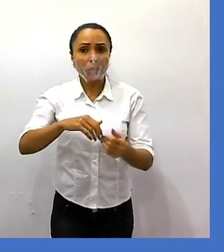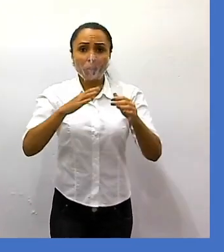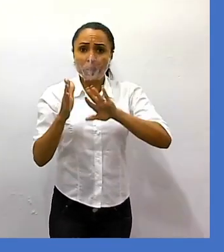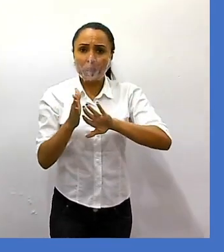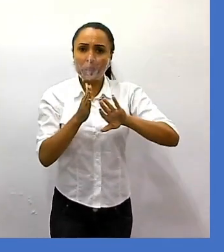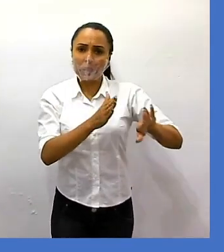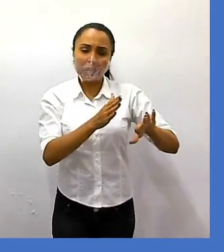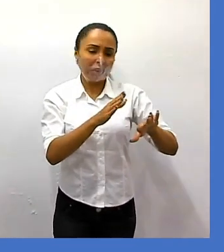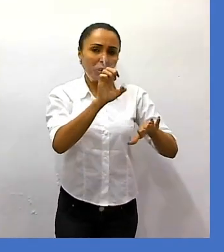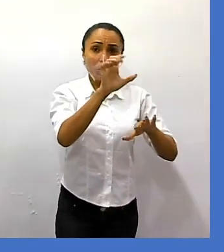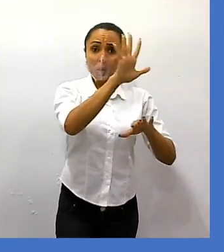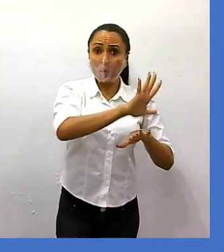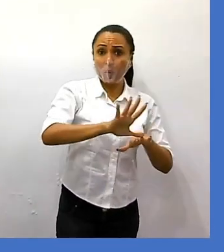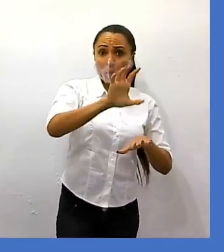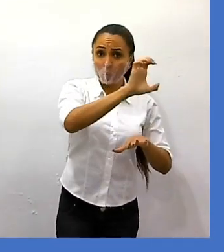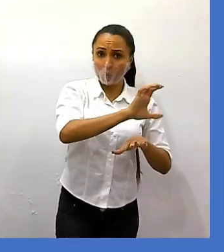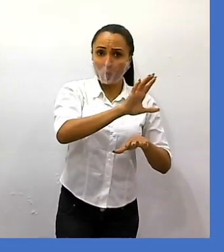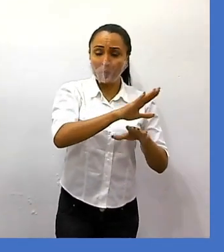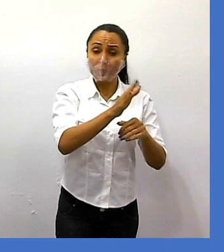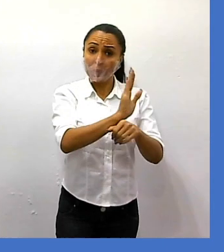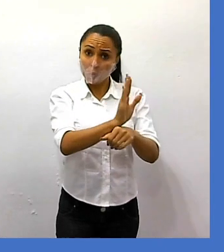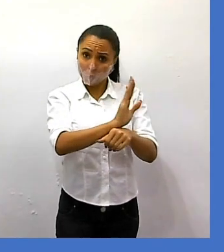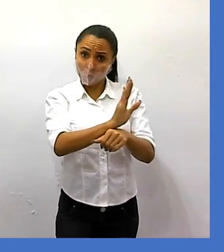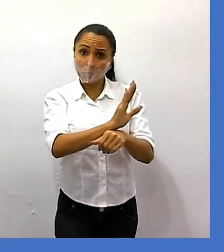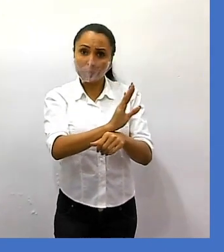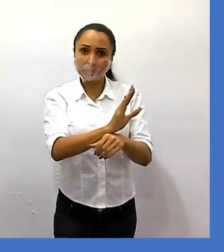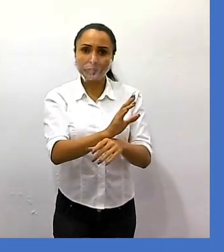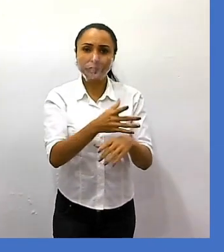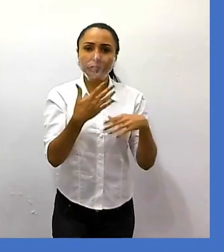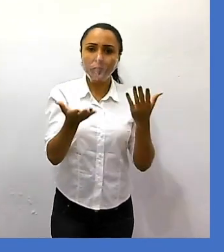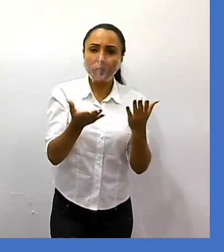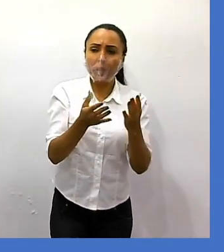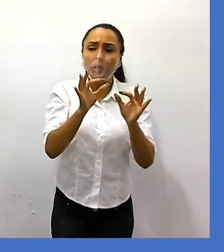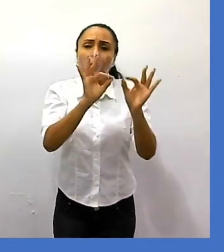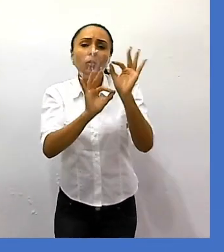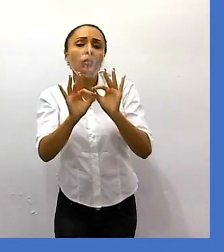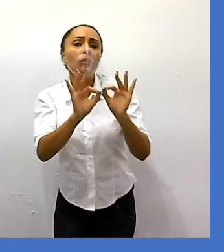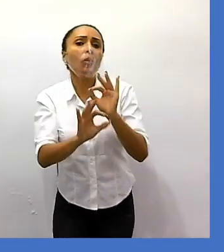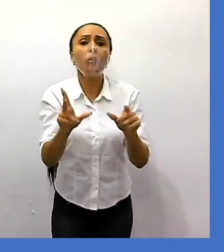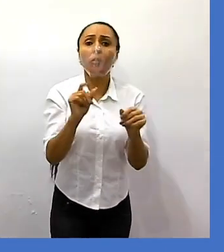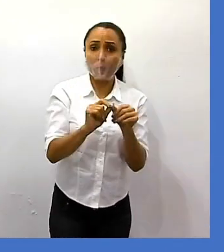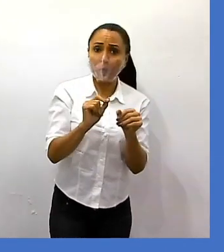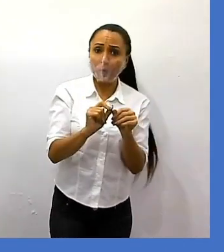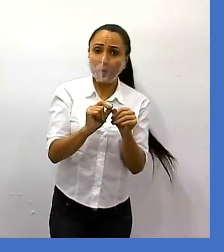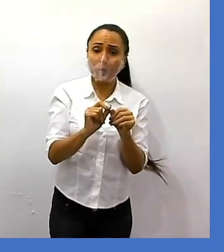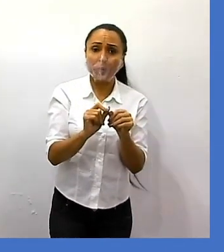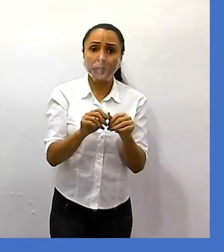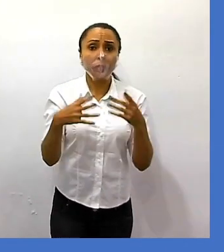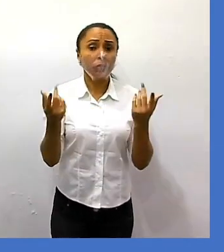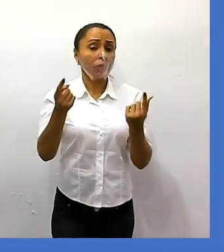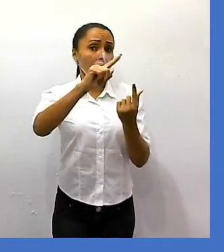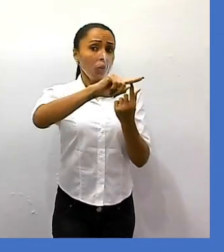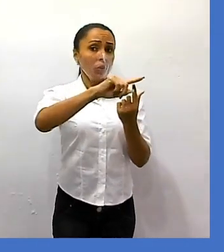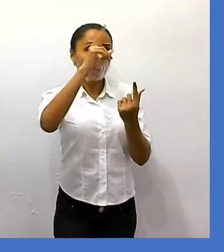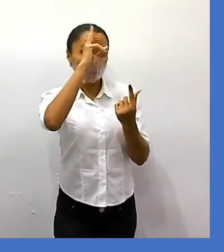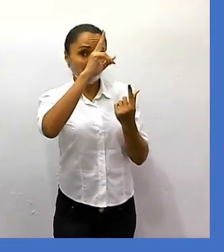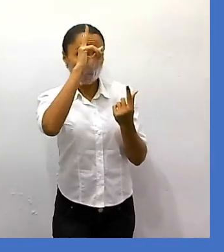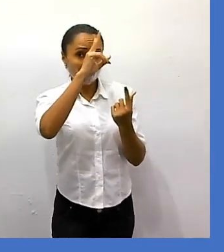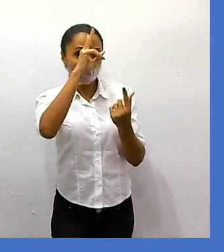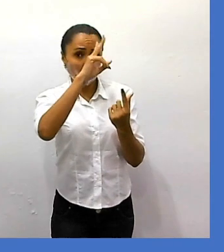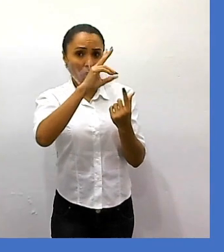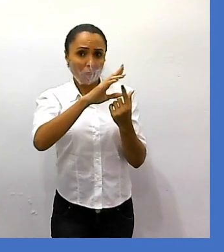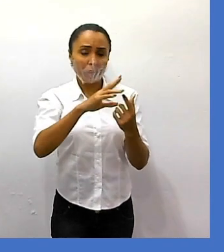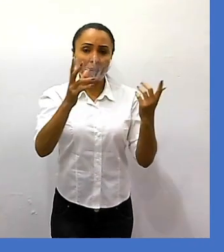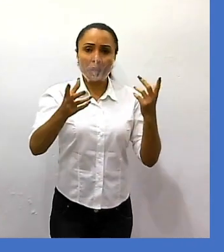hegemonia europeia e trazendo os filmes norte-americanos. Então, a forma de fazer o tipo de história que era contada,